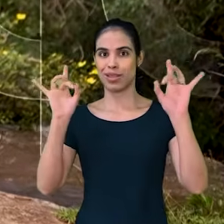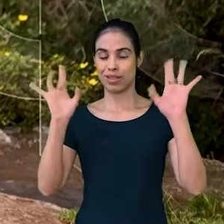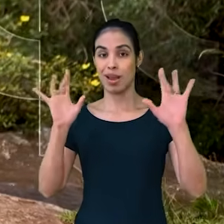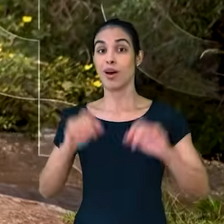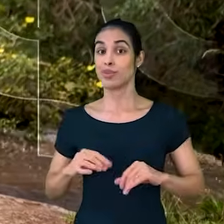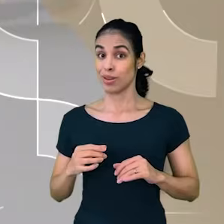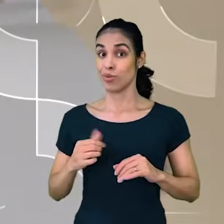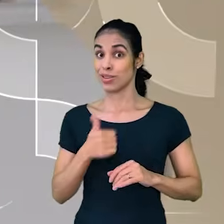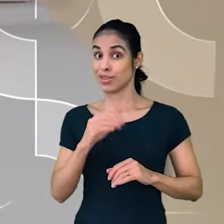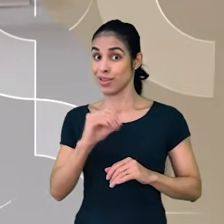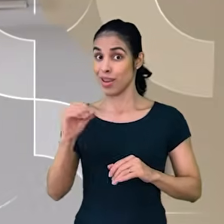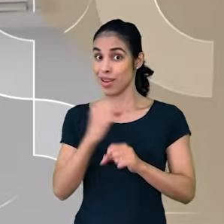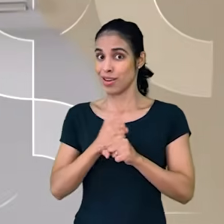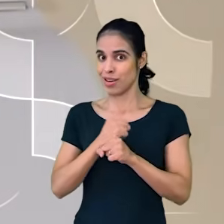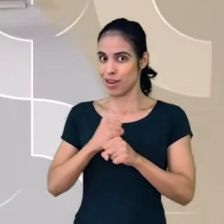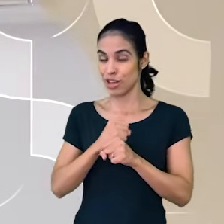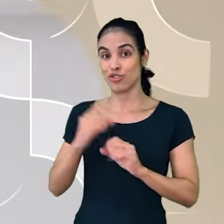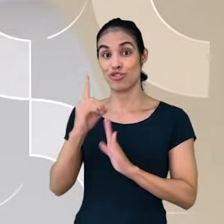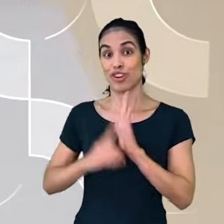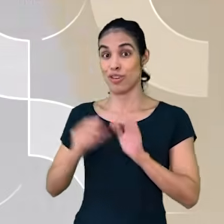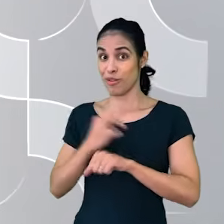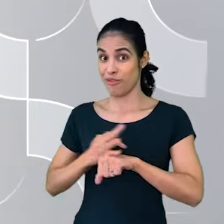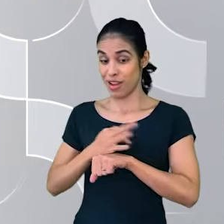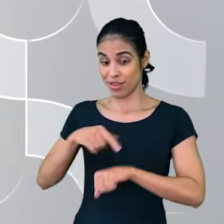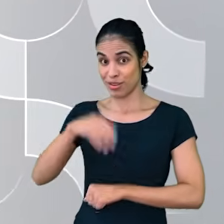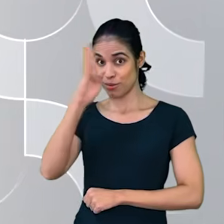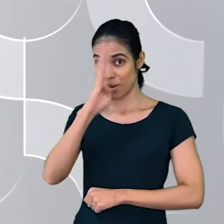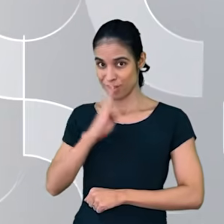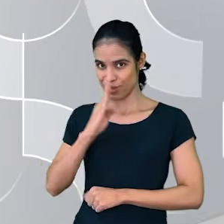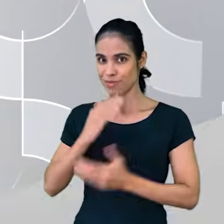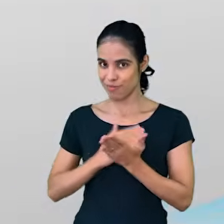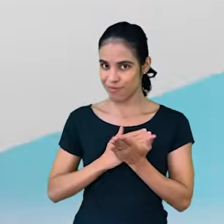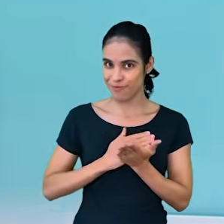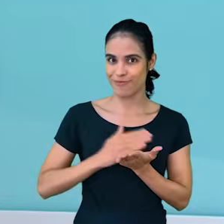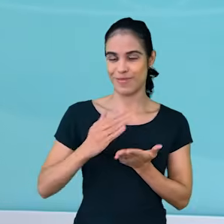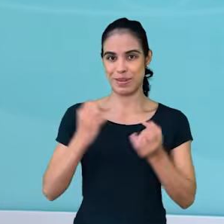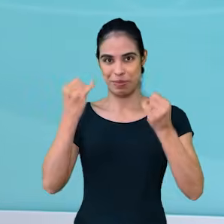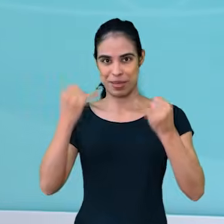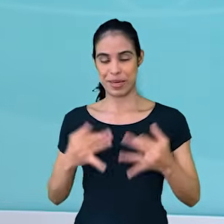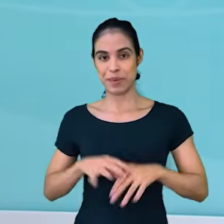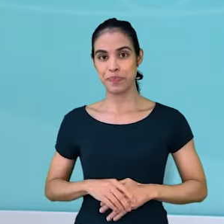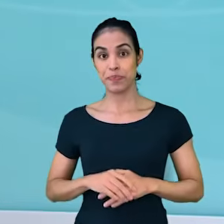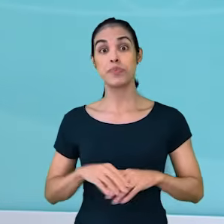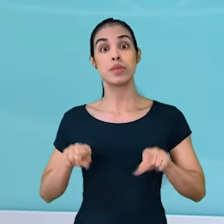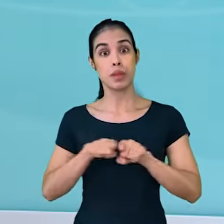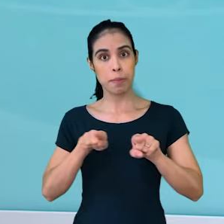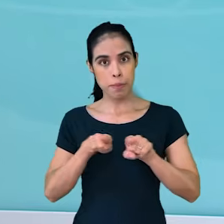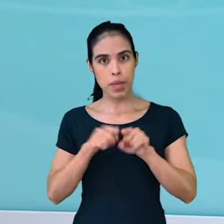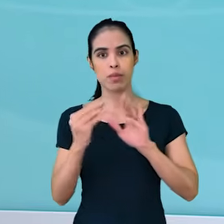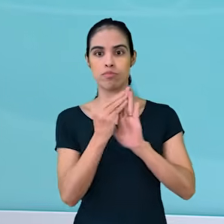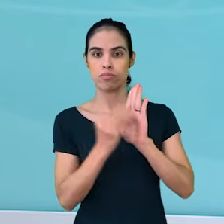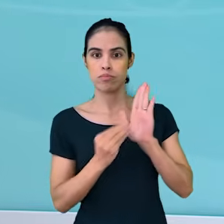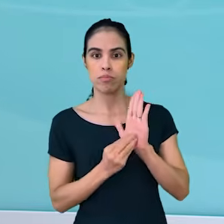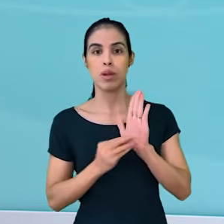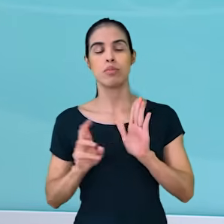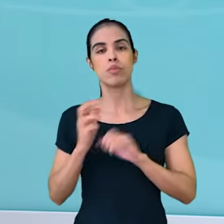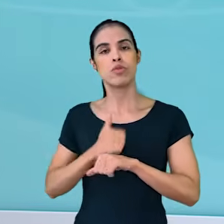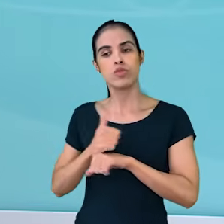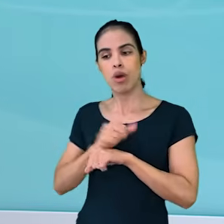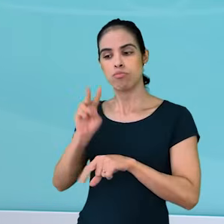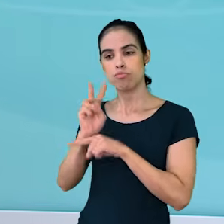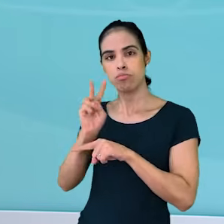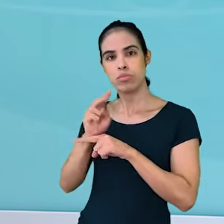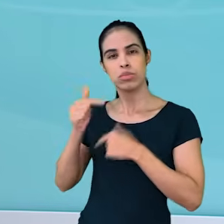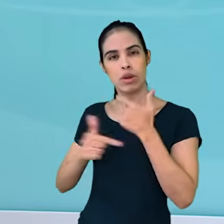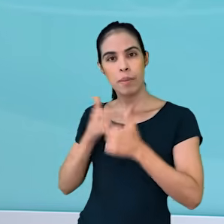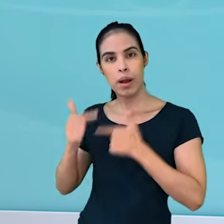reportagem especial que relembra um século desse direito no Brasil. Também nesta edição, vigia que